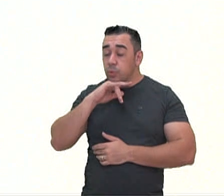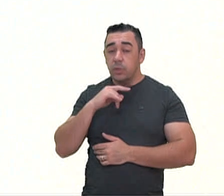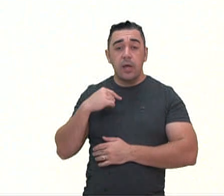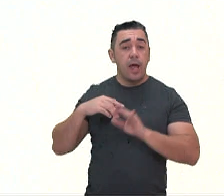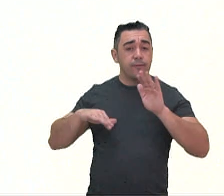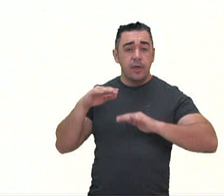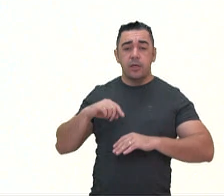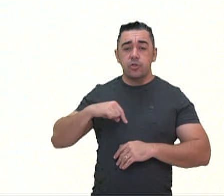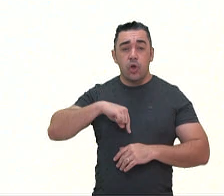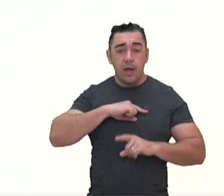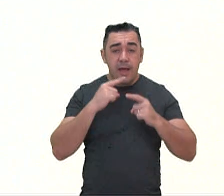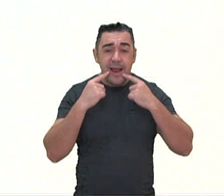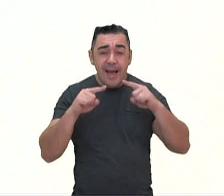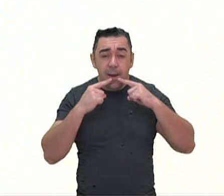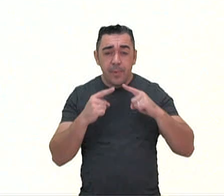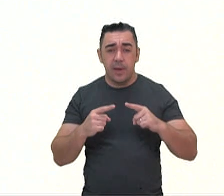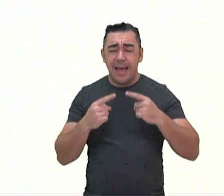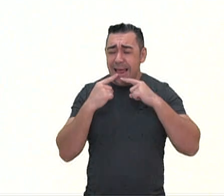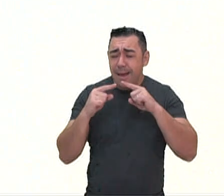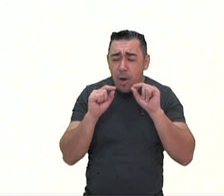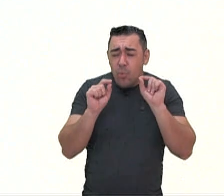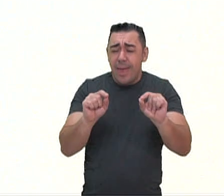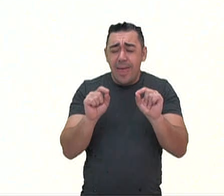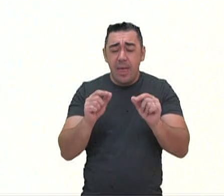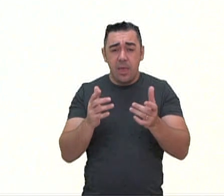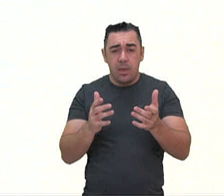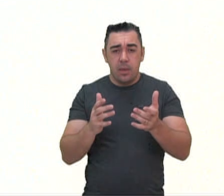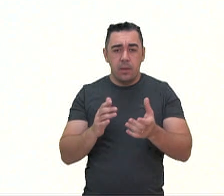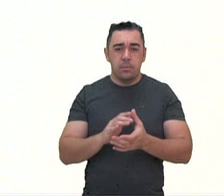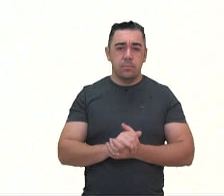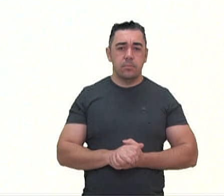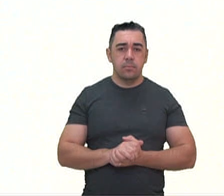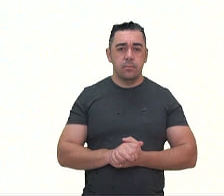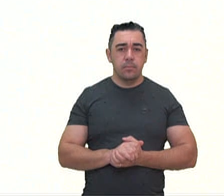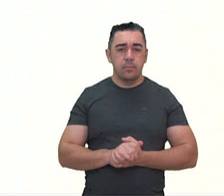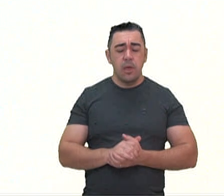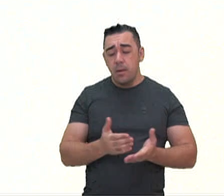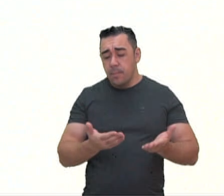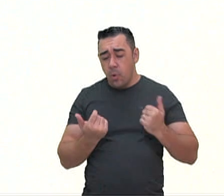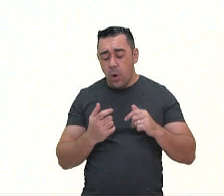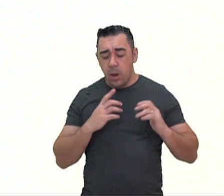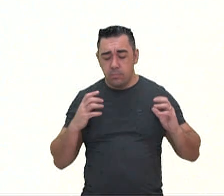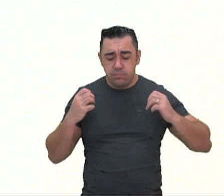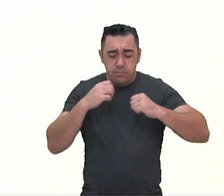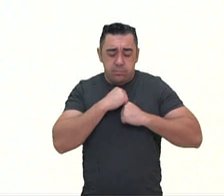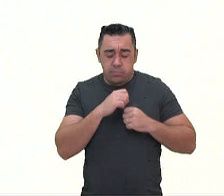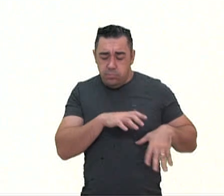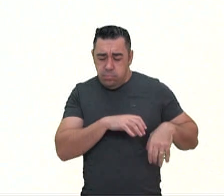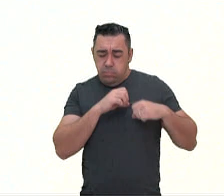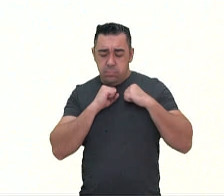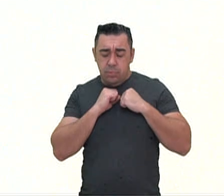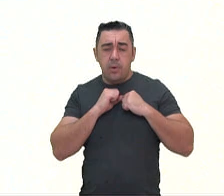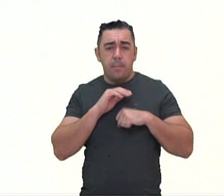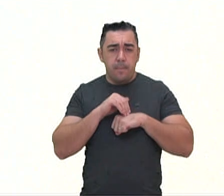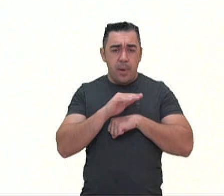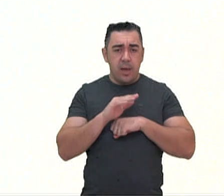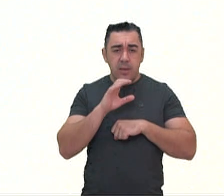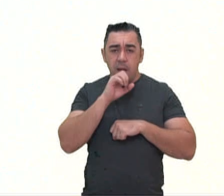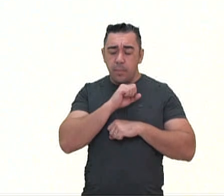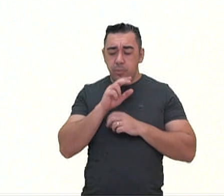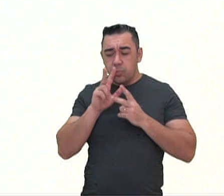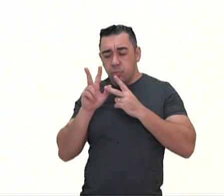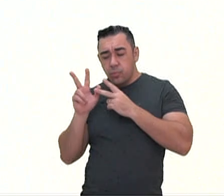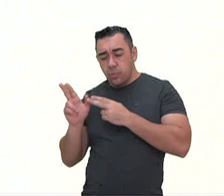gente reclama. Reclamar do quê, né? Bora se agasalhar mais e logo